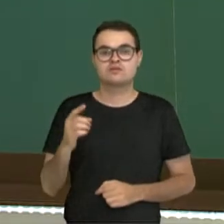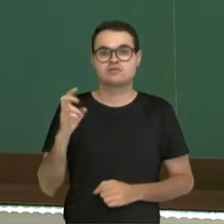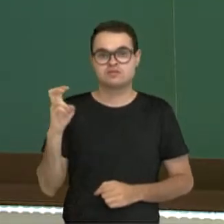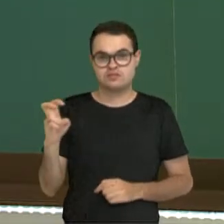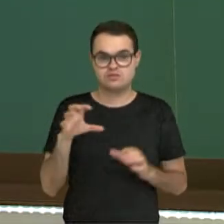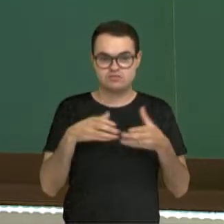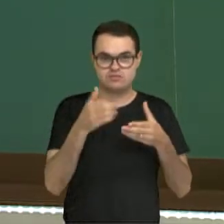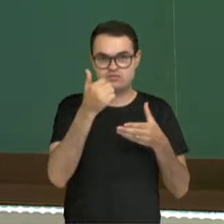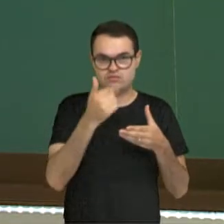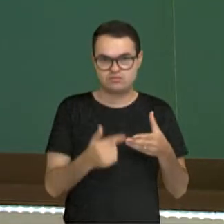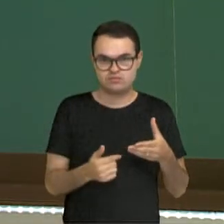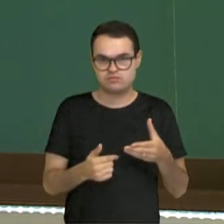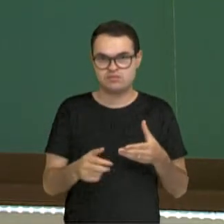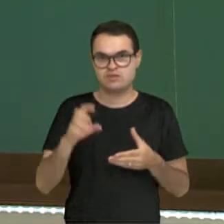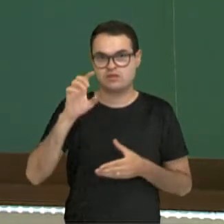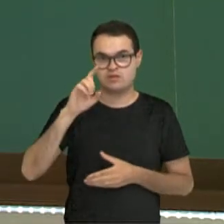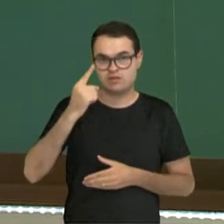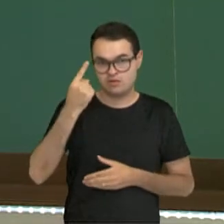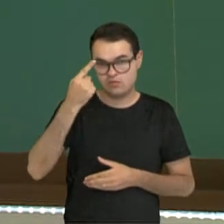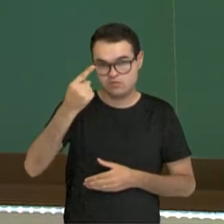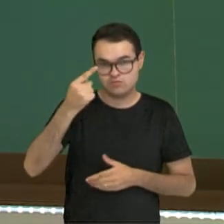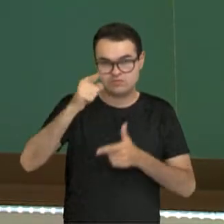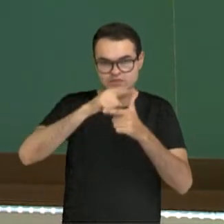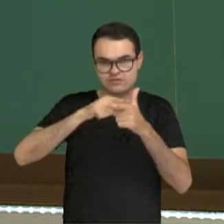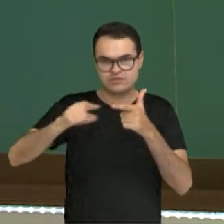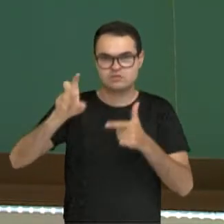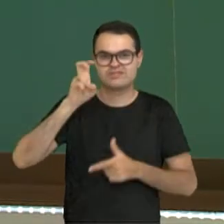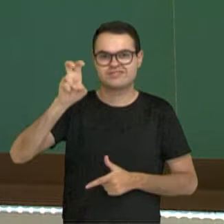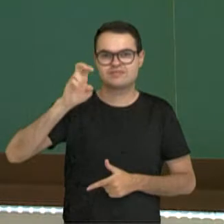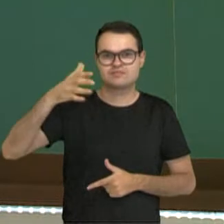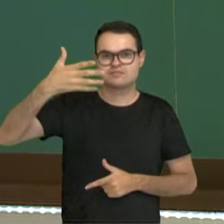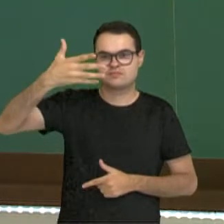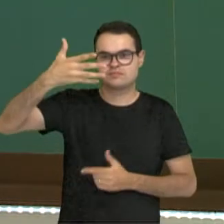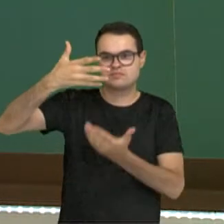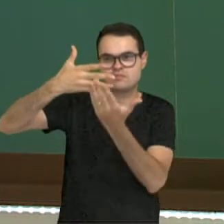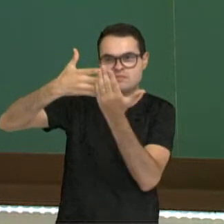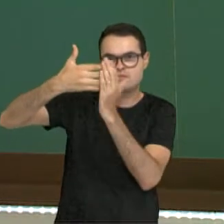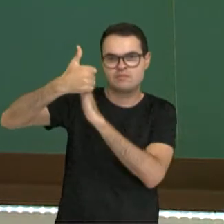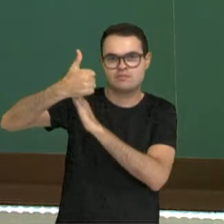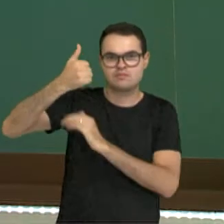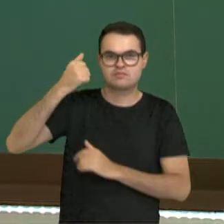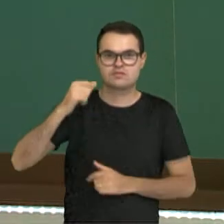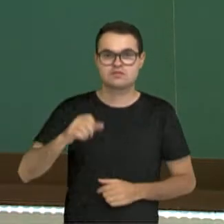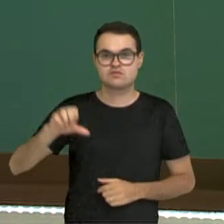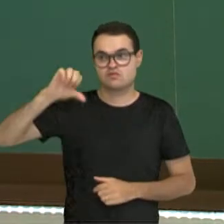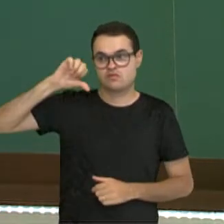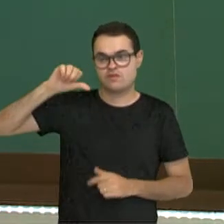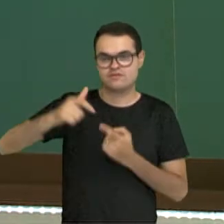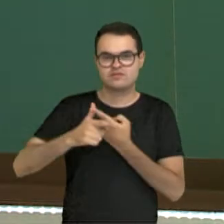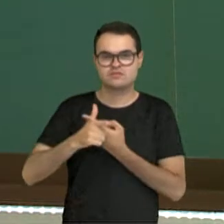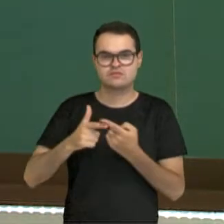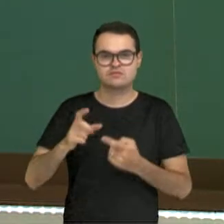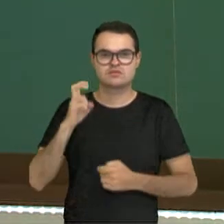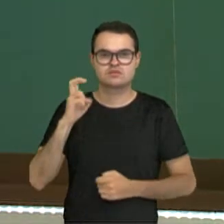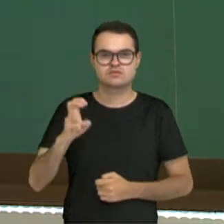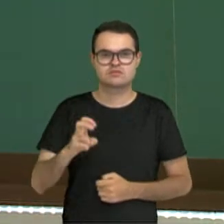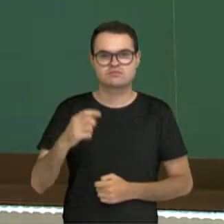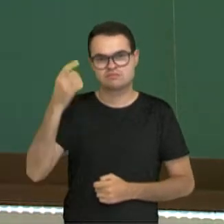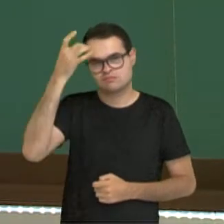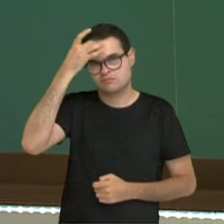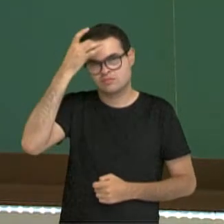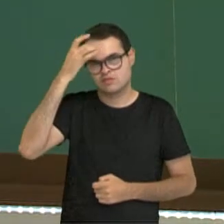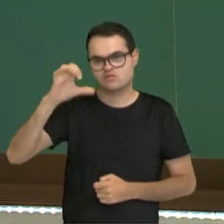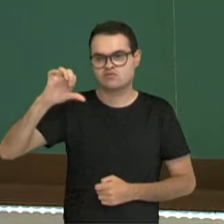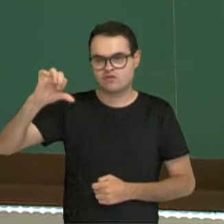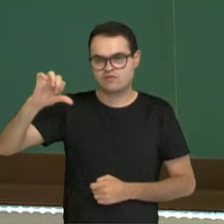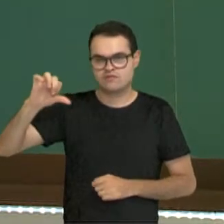faço o quê? A quinta parte. Quinta parte de 9 é só eu pegar esse 9 e dividir por 5. Posso fazer um cálculo mental, ó. O